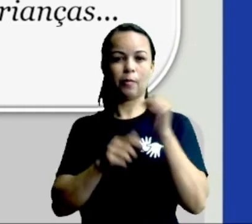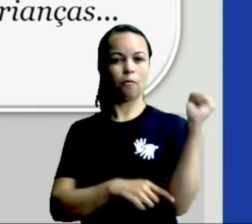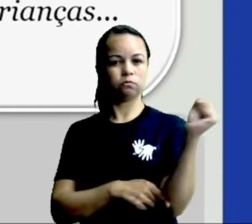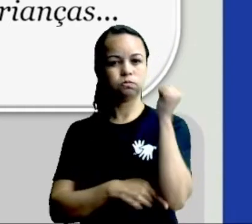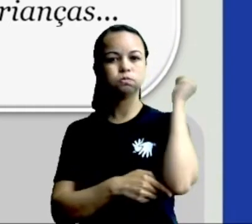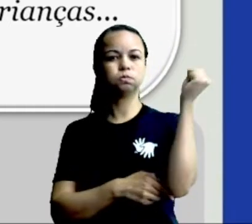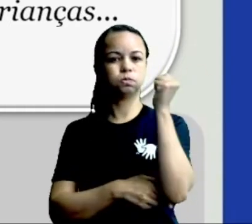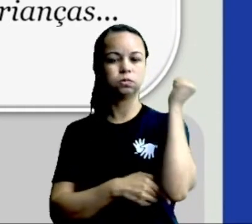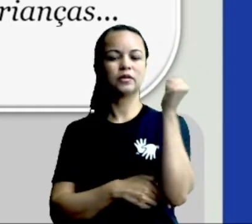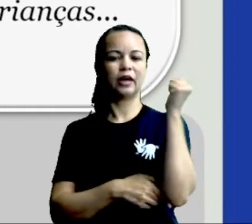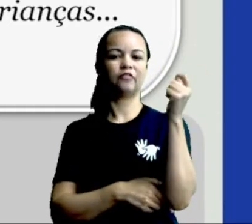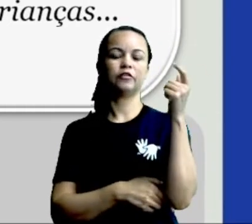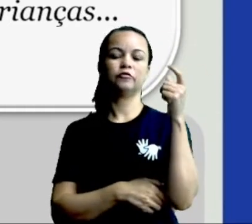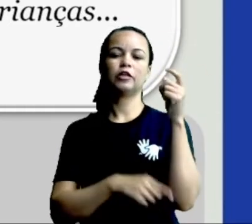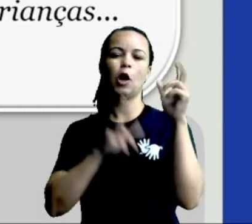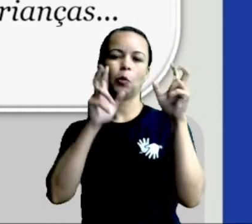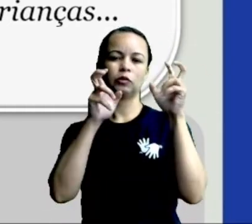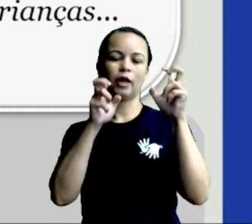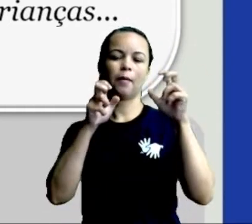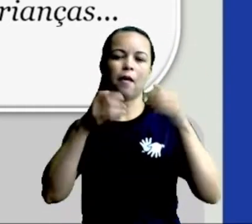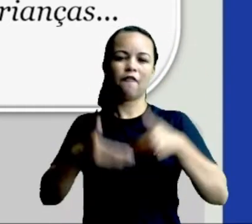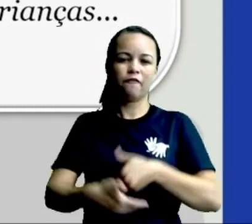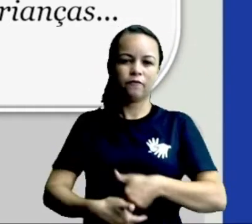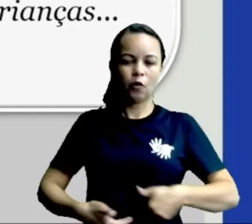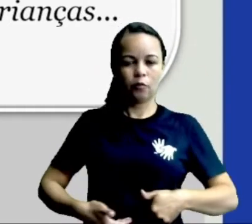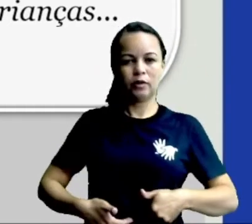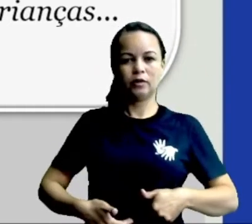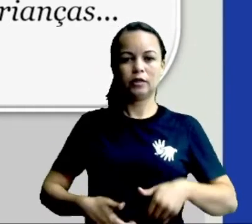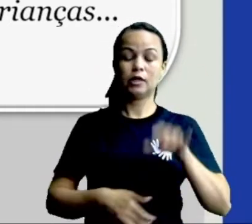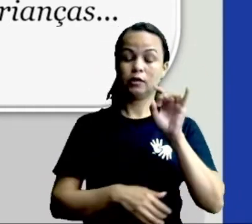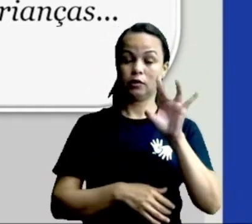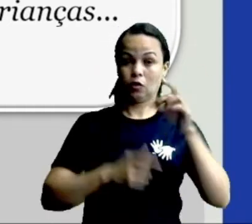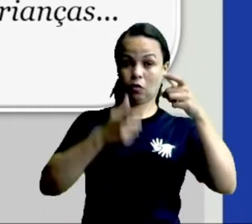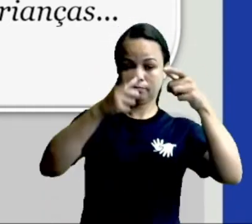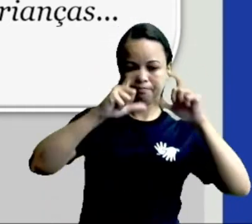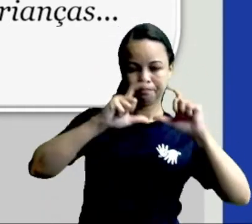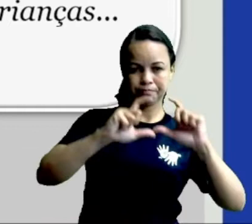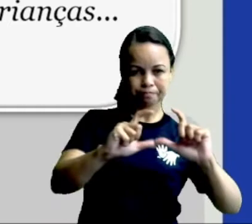gravíssimo que é o tema a fome. Só que no segundo parágrafo,